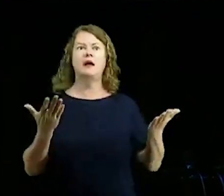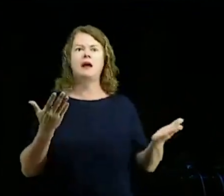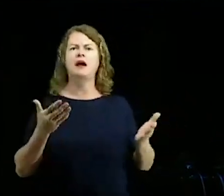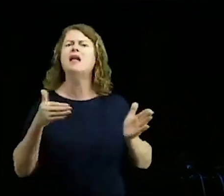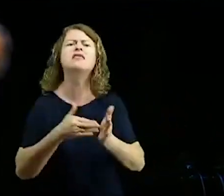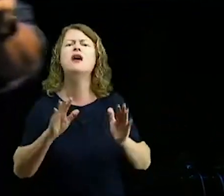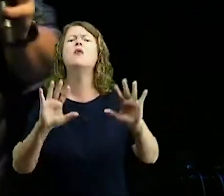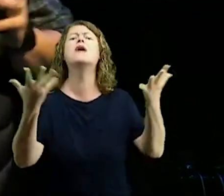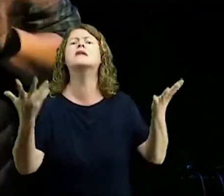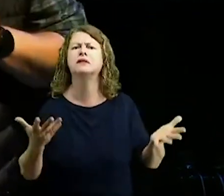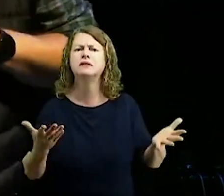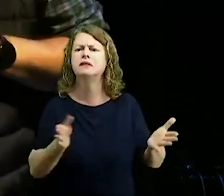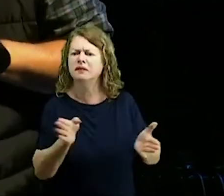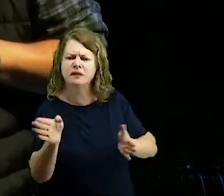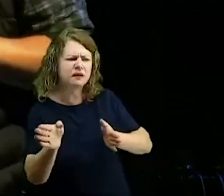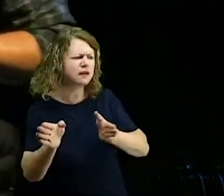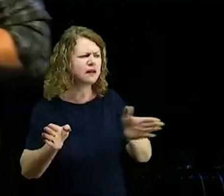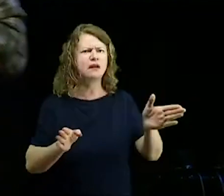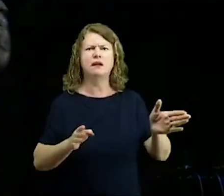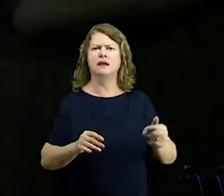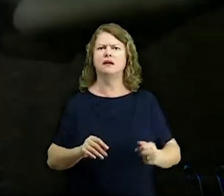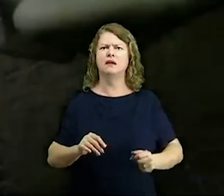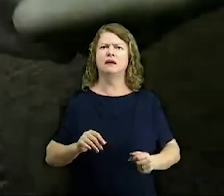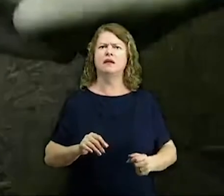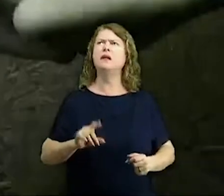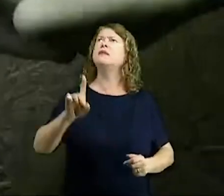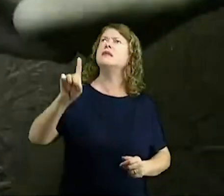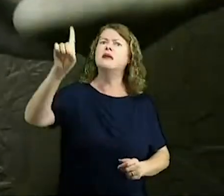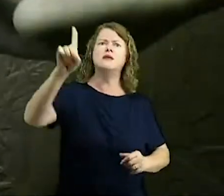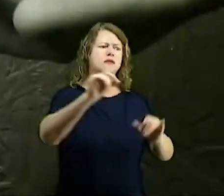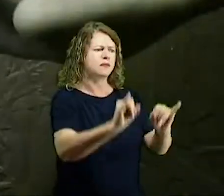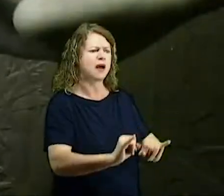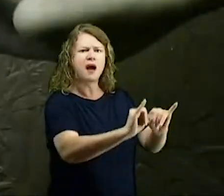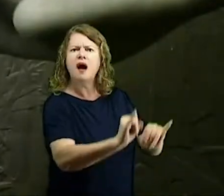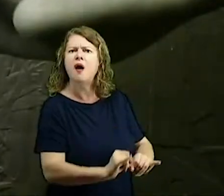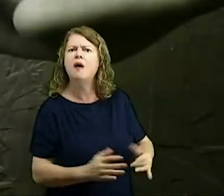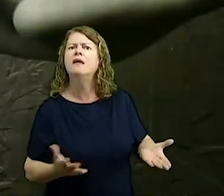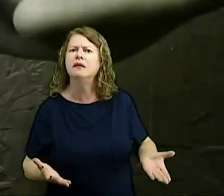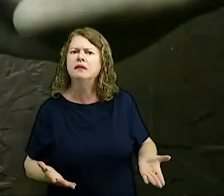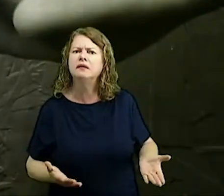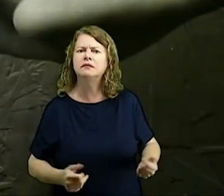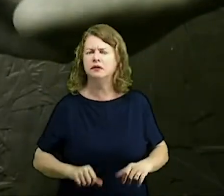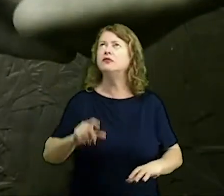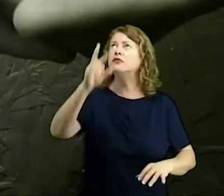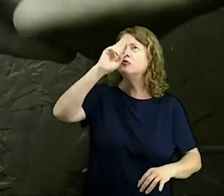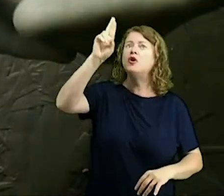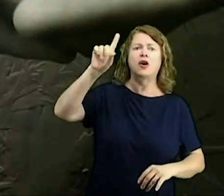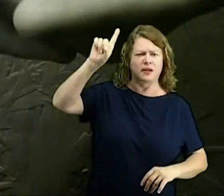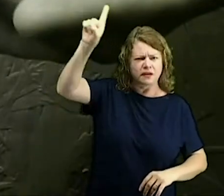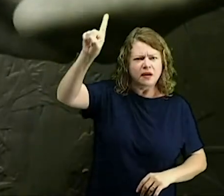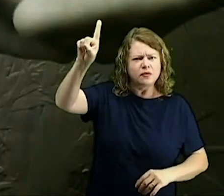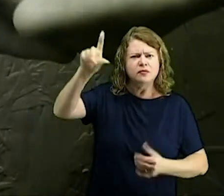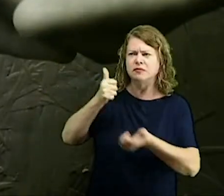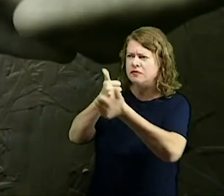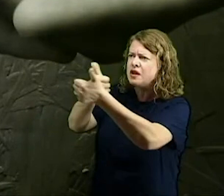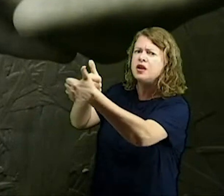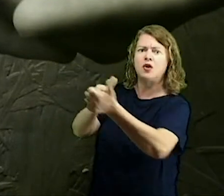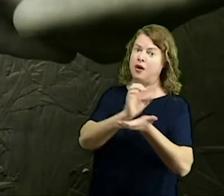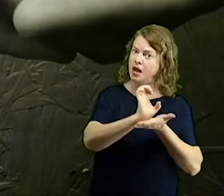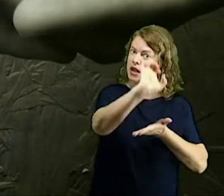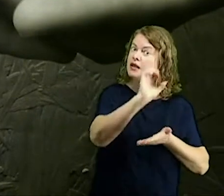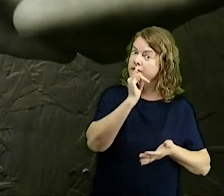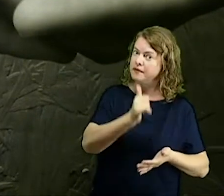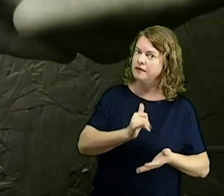entre Deus e Baal? Essa é a questão. Se o Senhor é Deus, seguiu. E